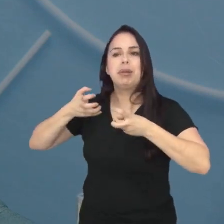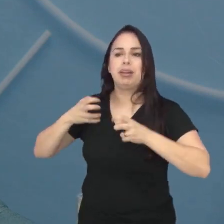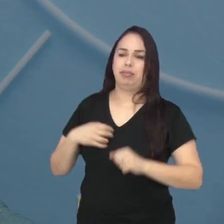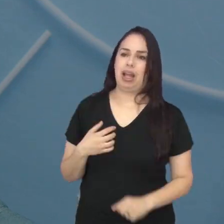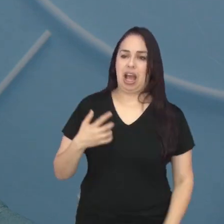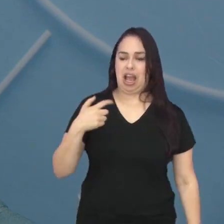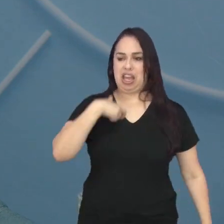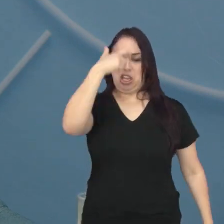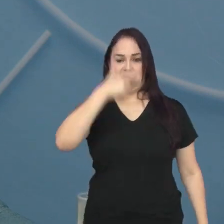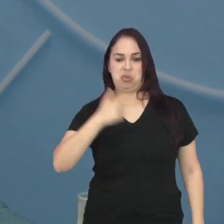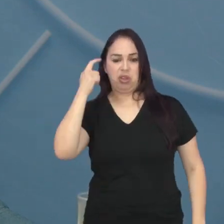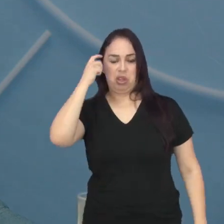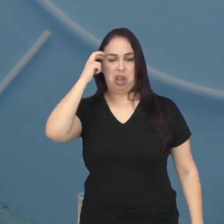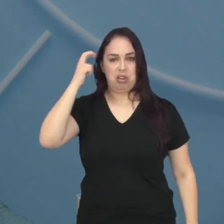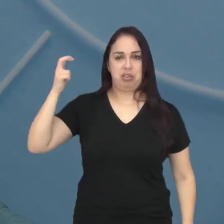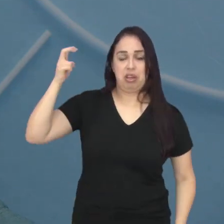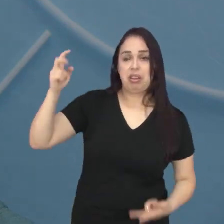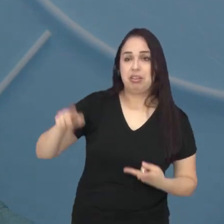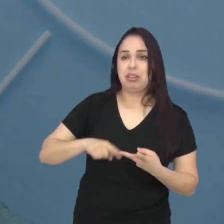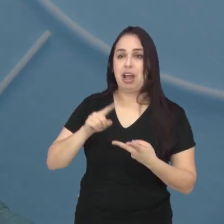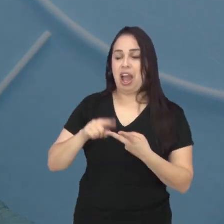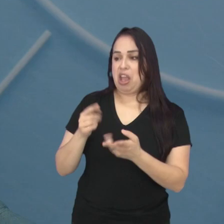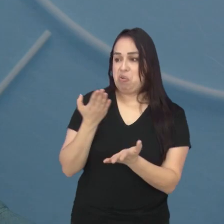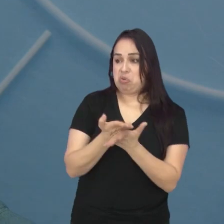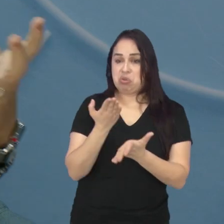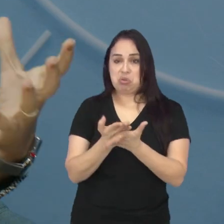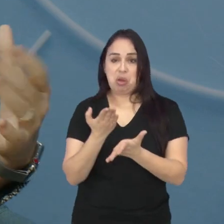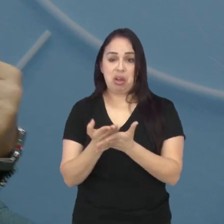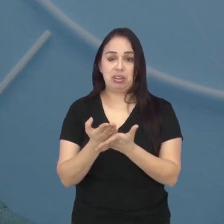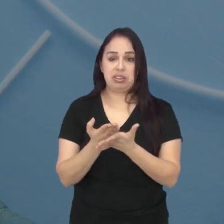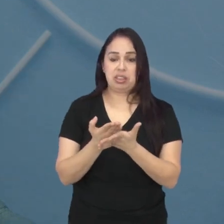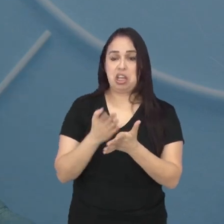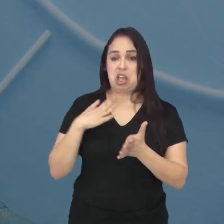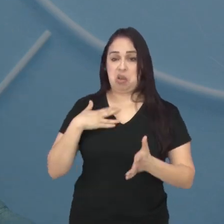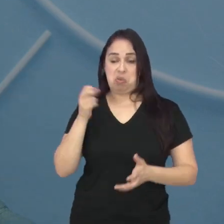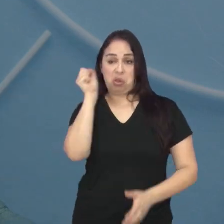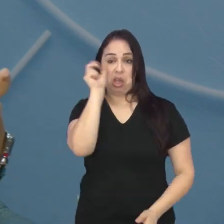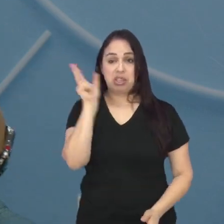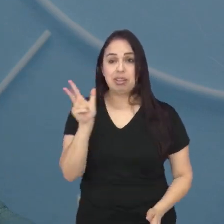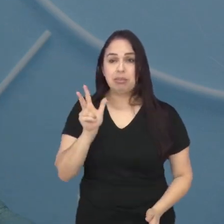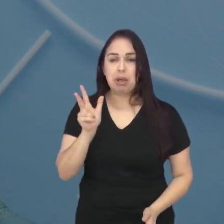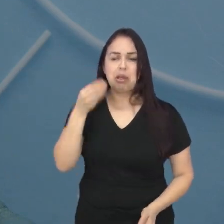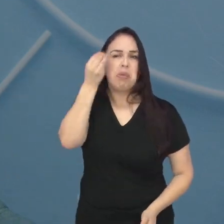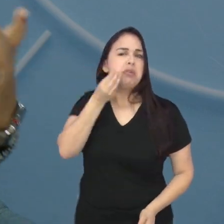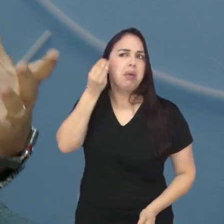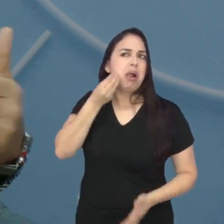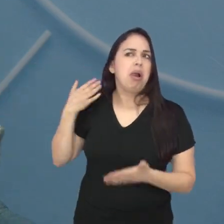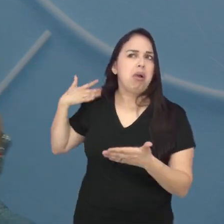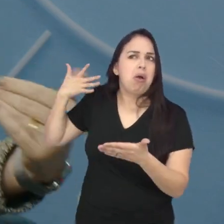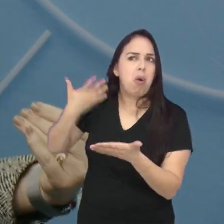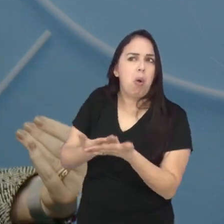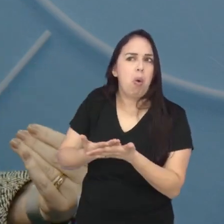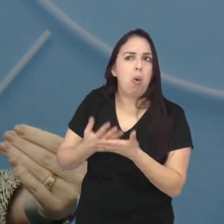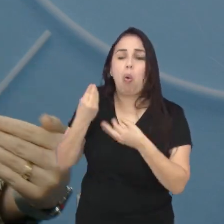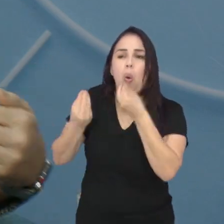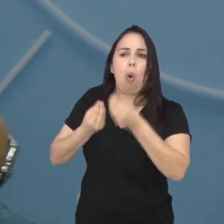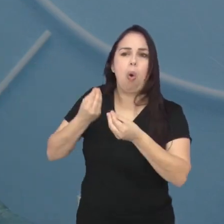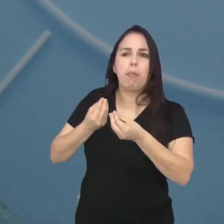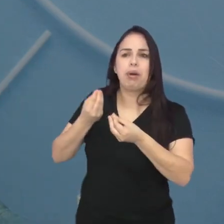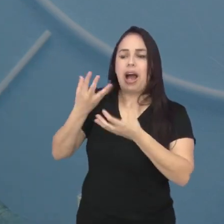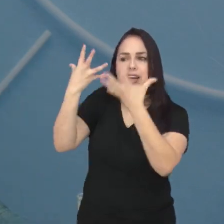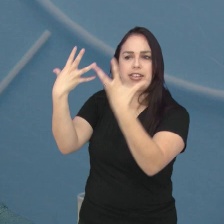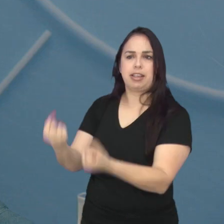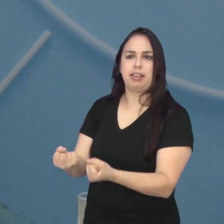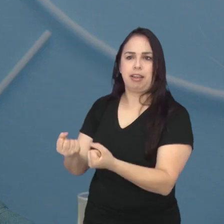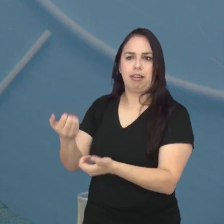você pensa, mas eu sou inteligente, mas eu sou uma pessoa estudada, mas eu sou tão esperta, eu tive tanta experiência na vida, como eu caí nessa?